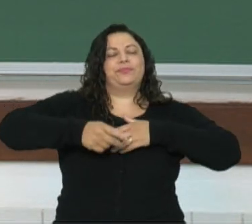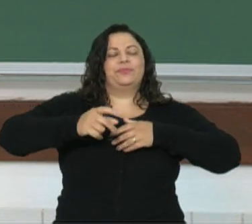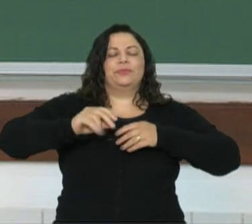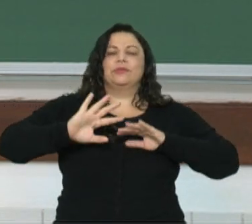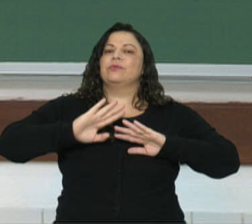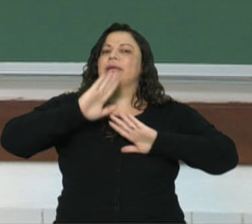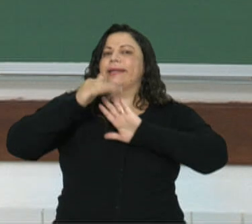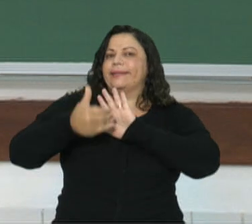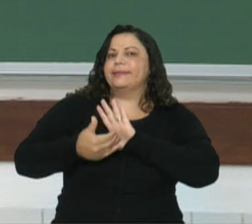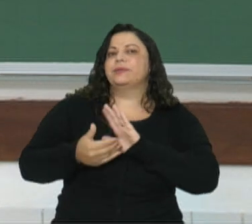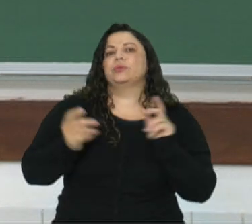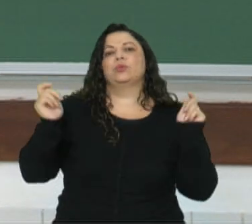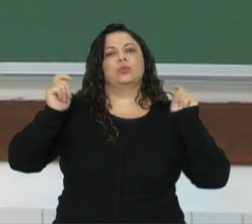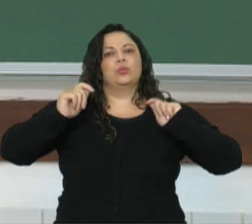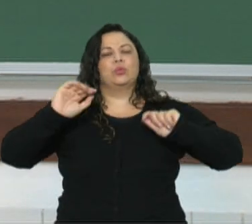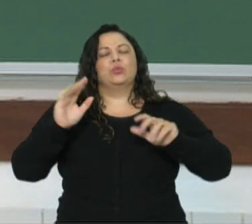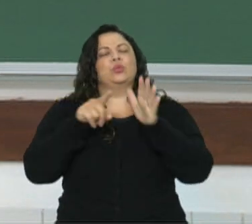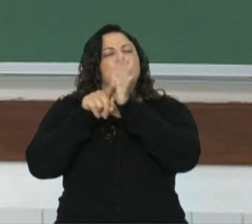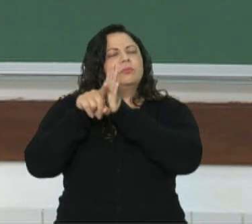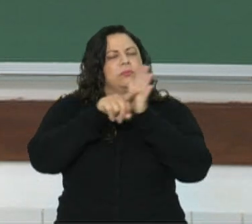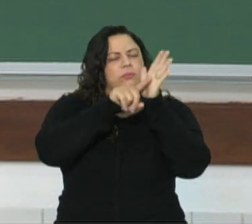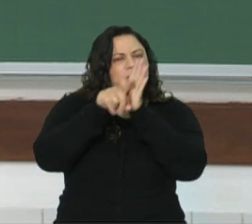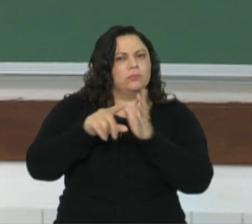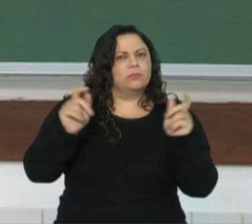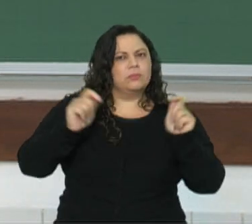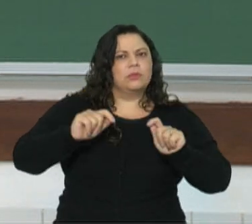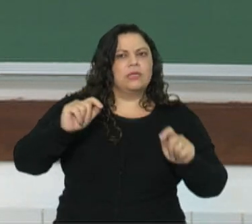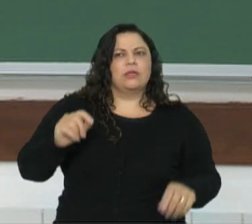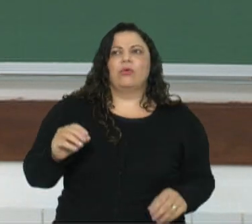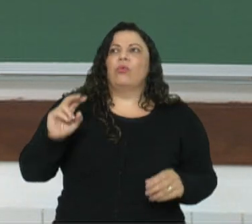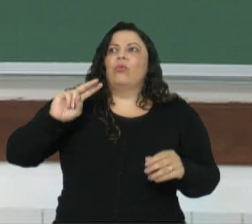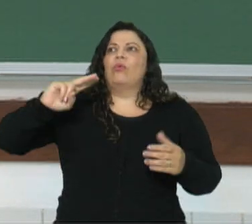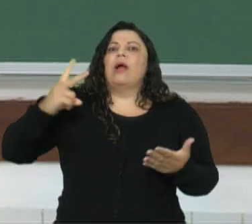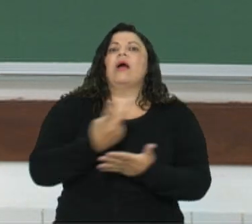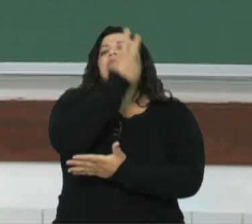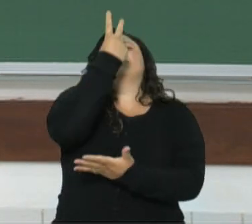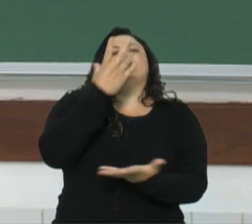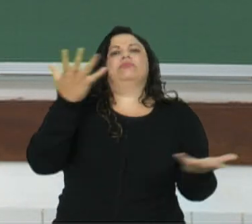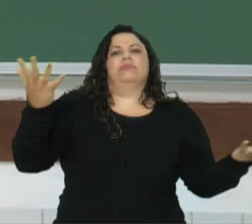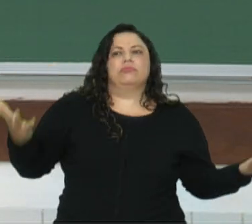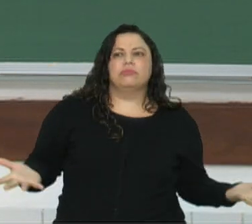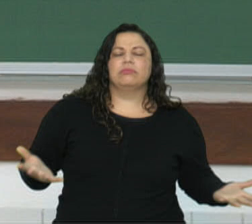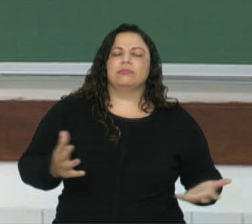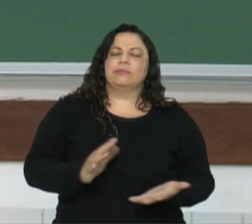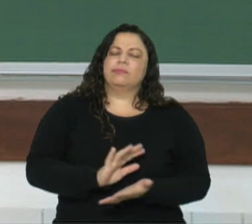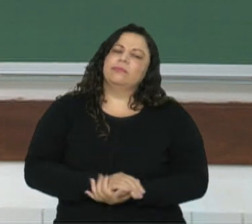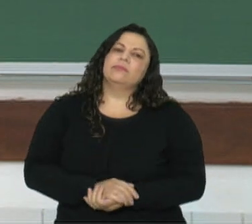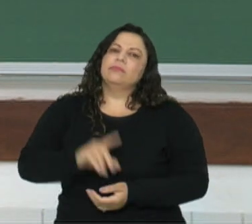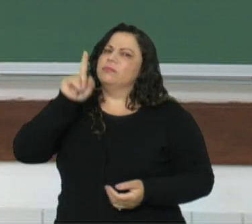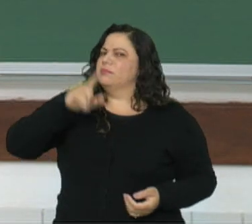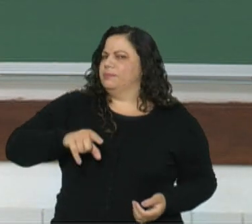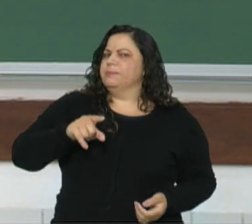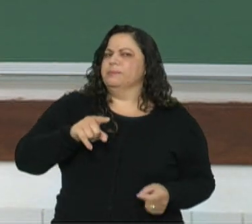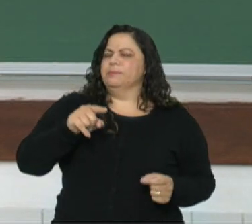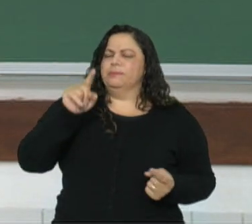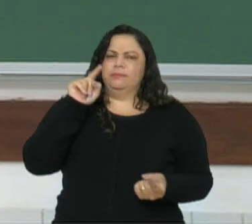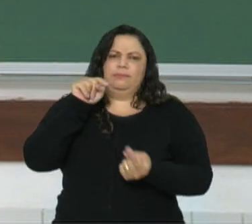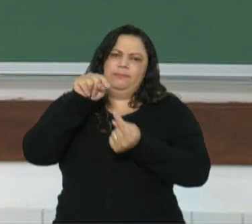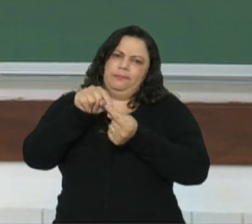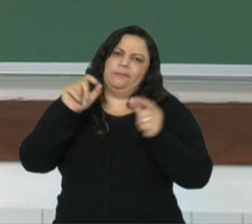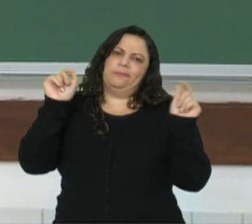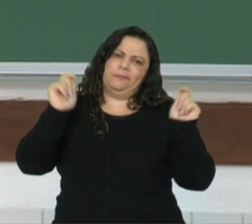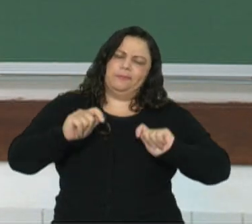não que por acaso aconteceu daquela maneira. Então esse é o grande ponto